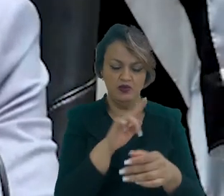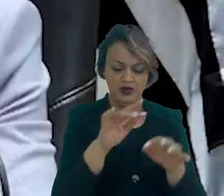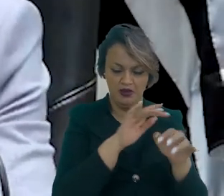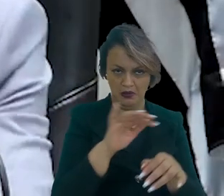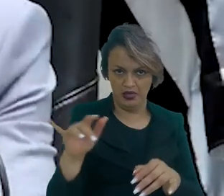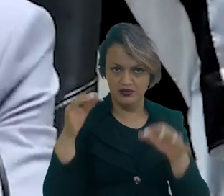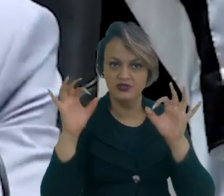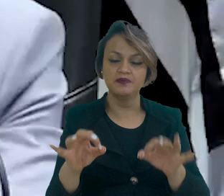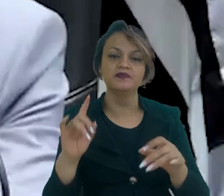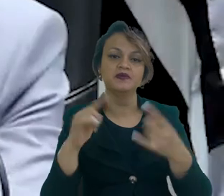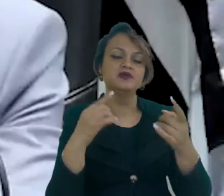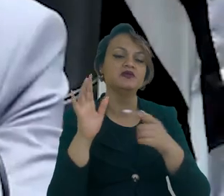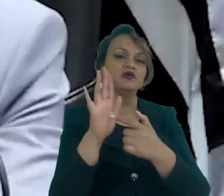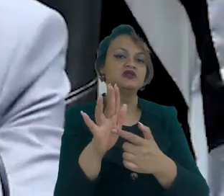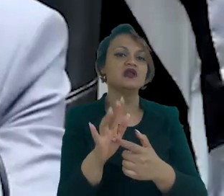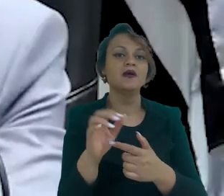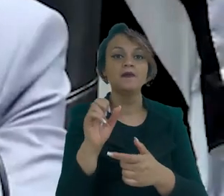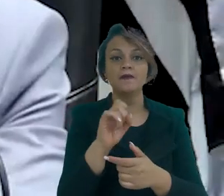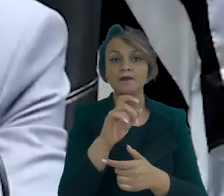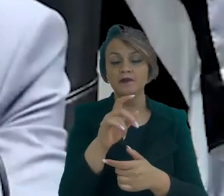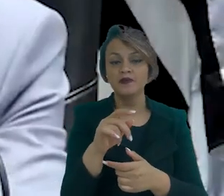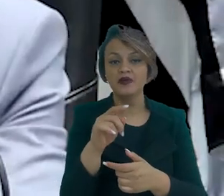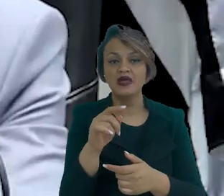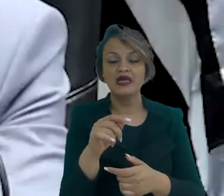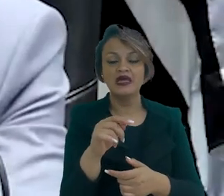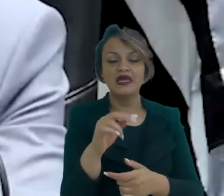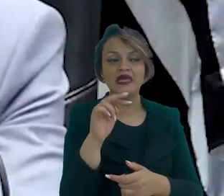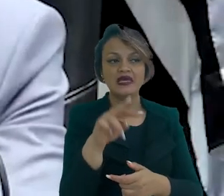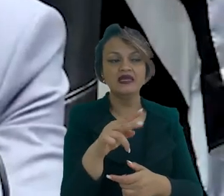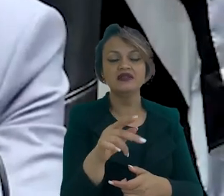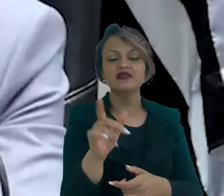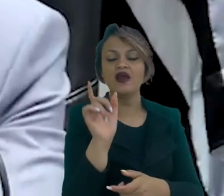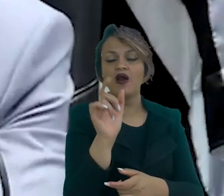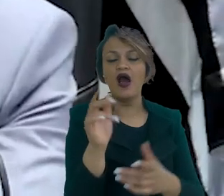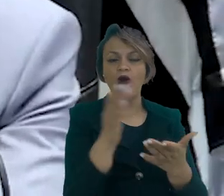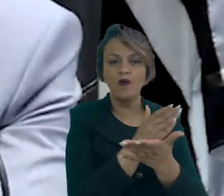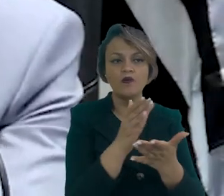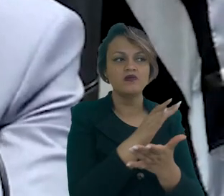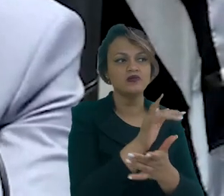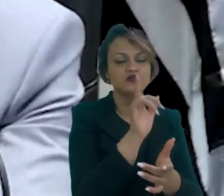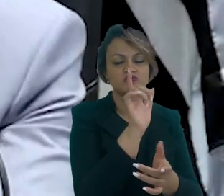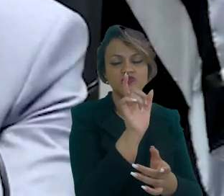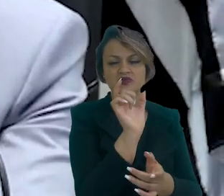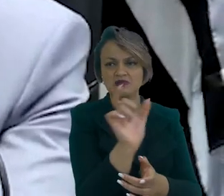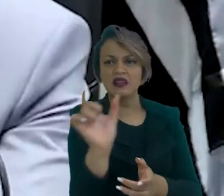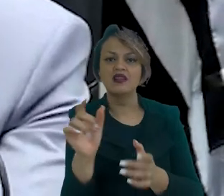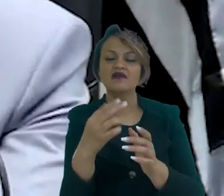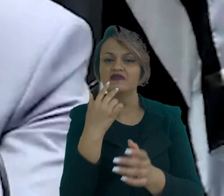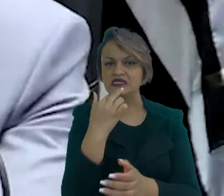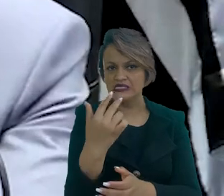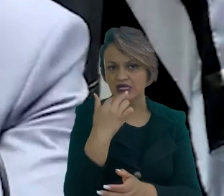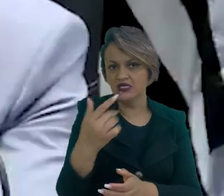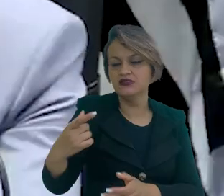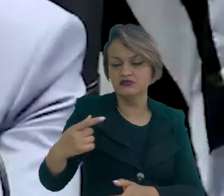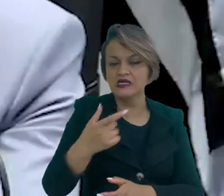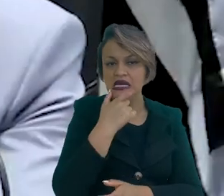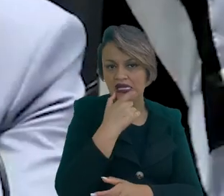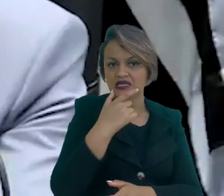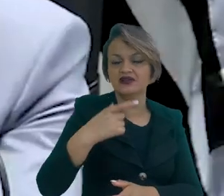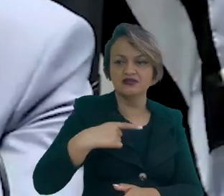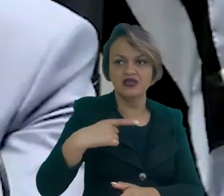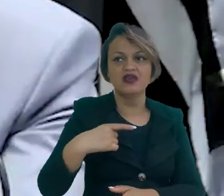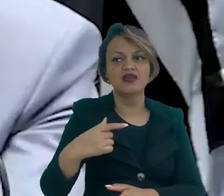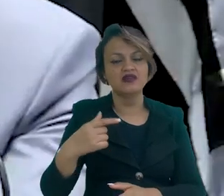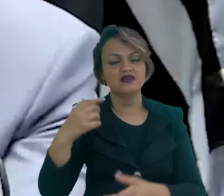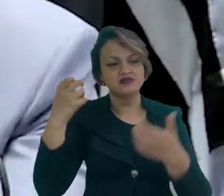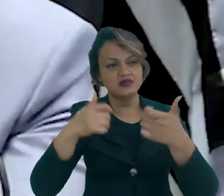News e ansen depois que eu posso passar referência o nome dele correto é para aqueles que não têm acesso a língua Germânica ele tem alguns verbetes escritos em inglês